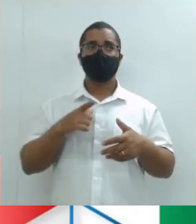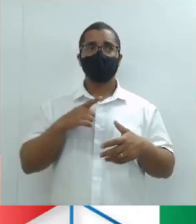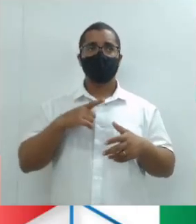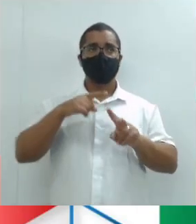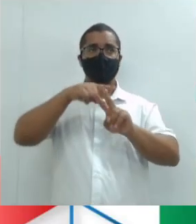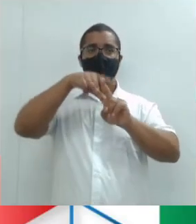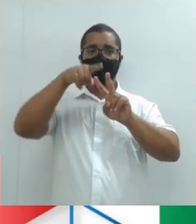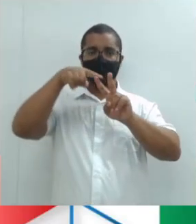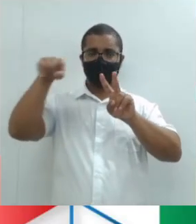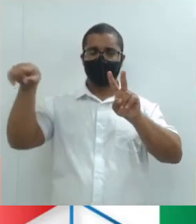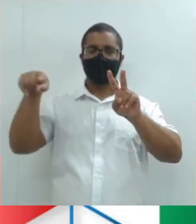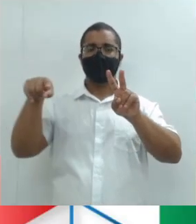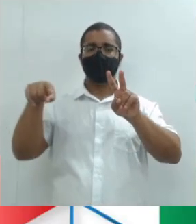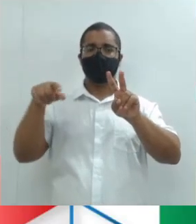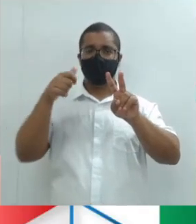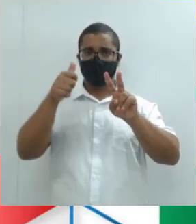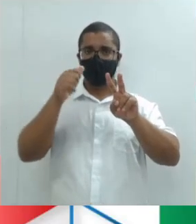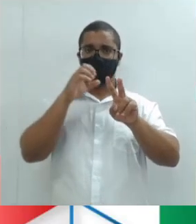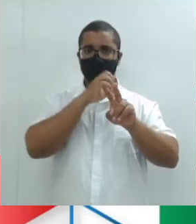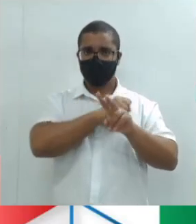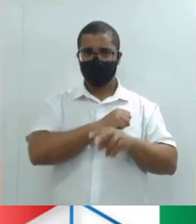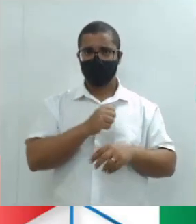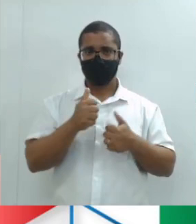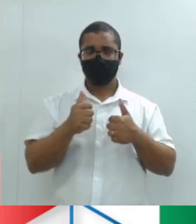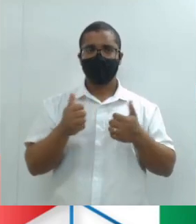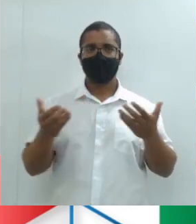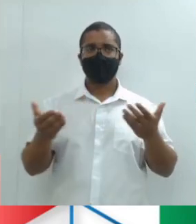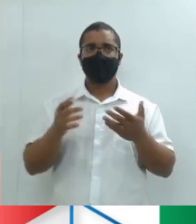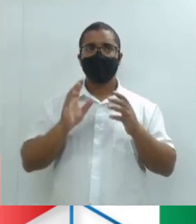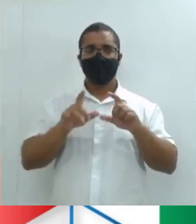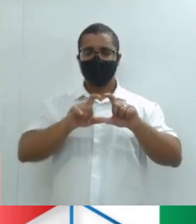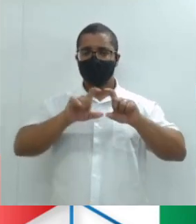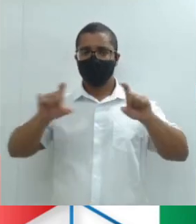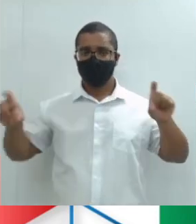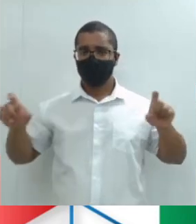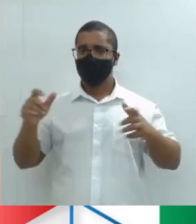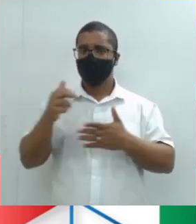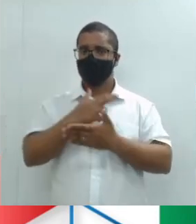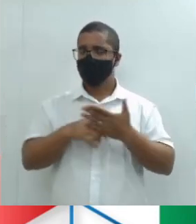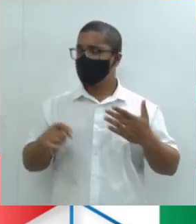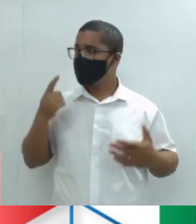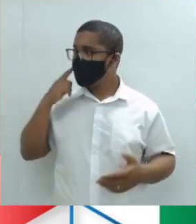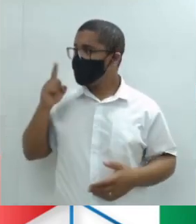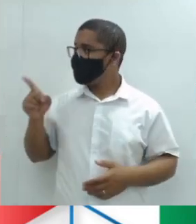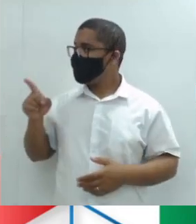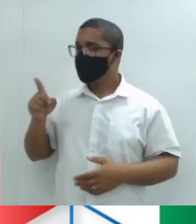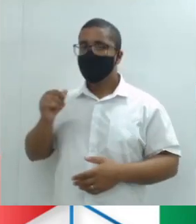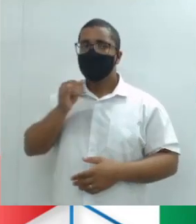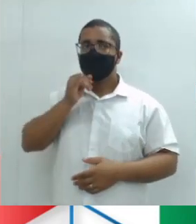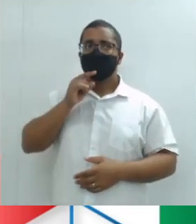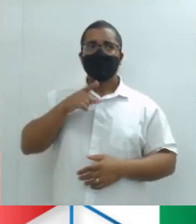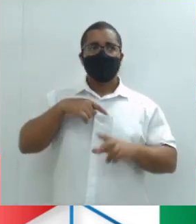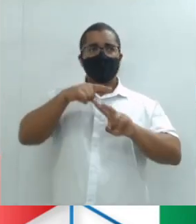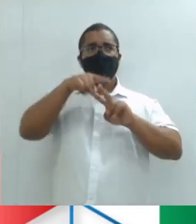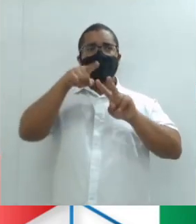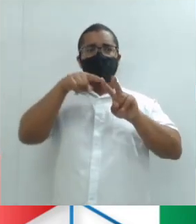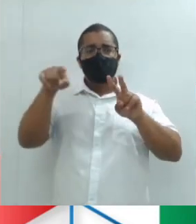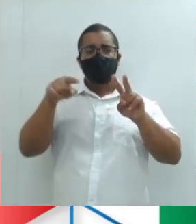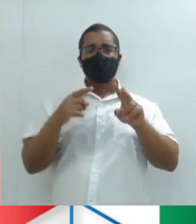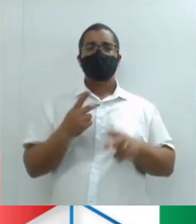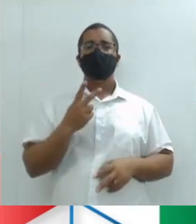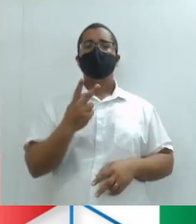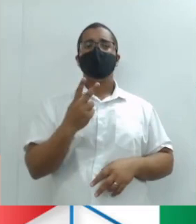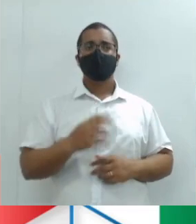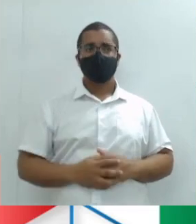de radiação, rapidão, tá? Usei uma tirinha aí para exemplificar. Qual é a raiz quadrada de